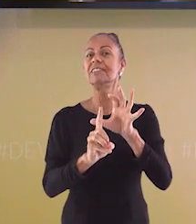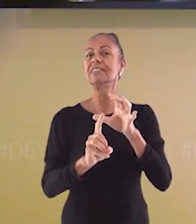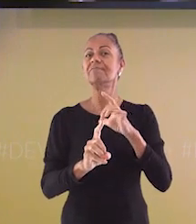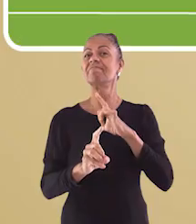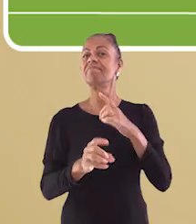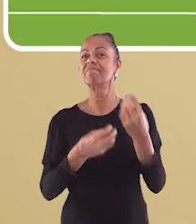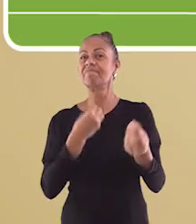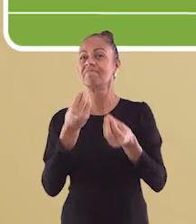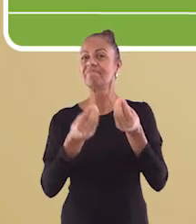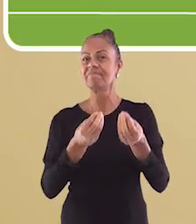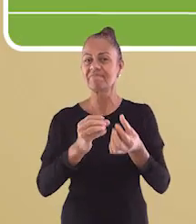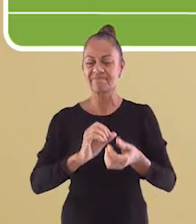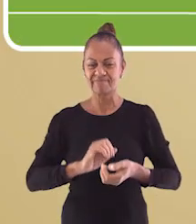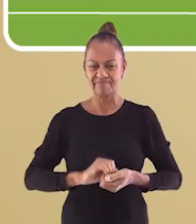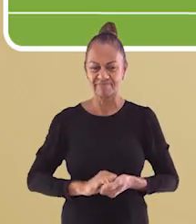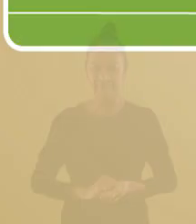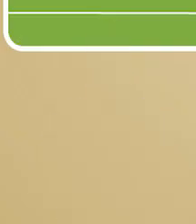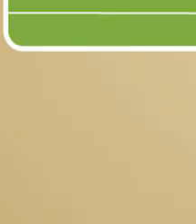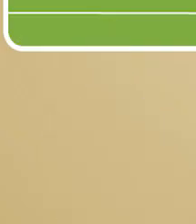partiu!